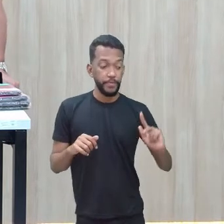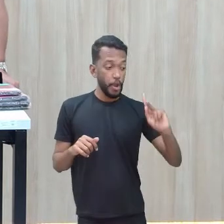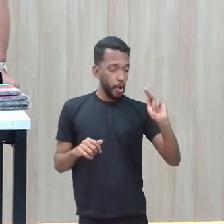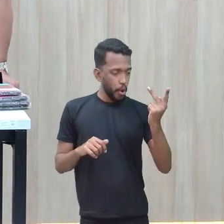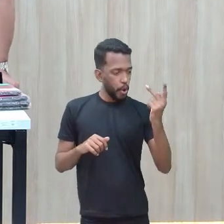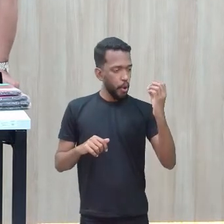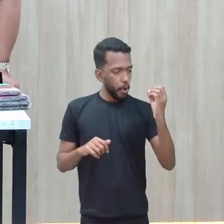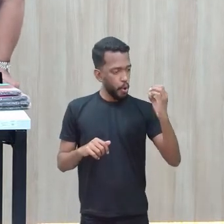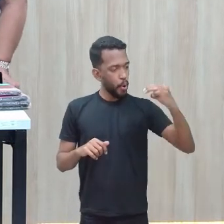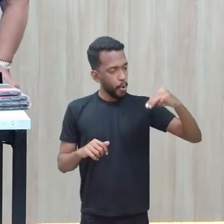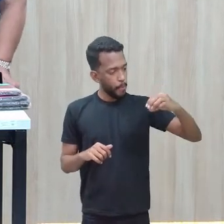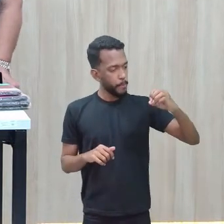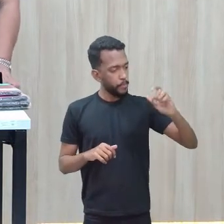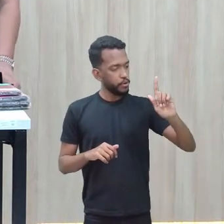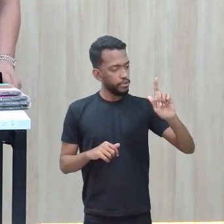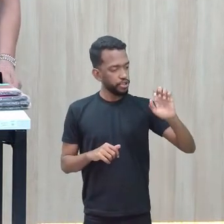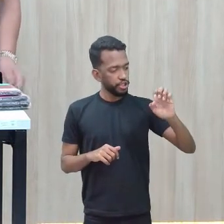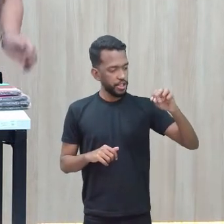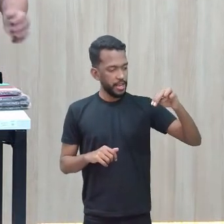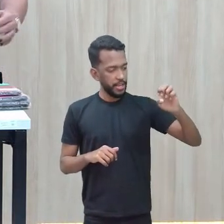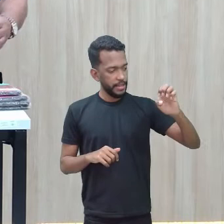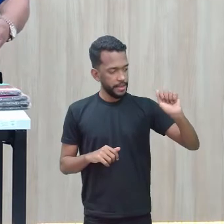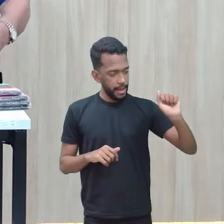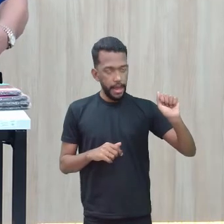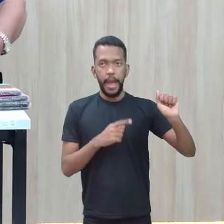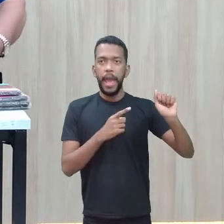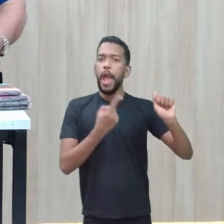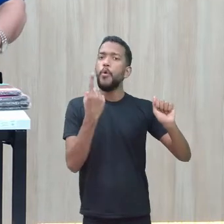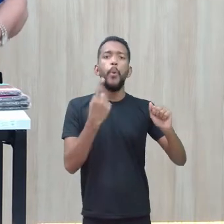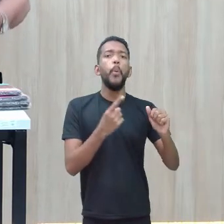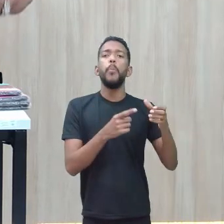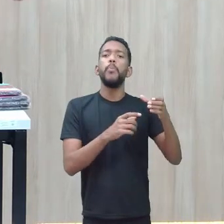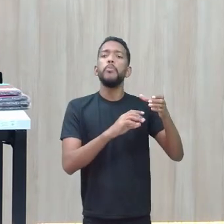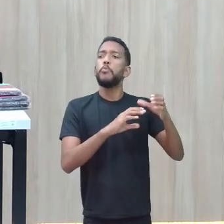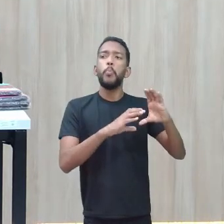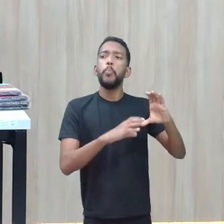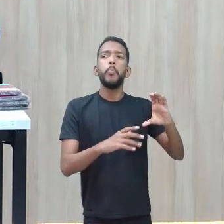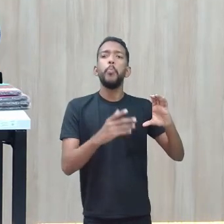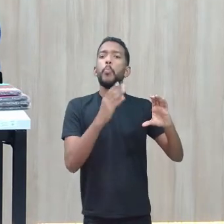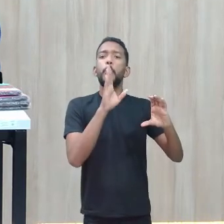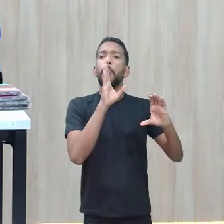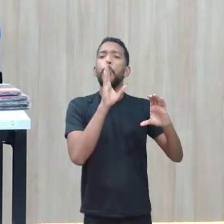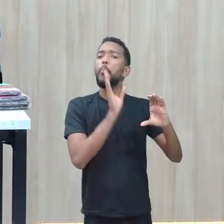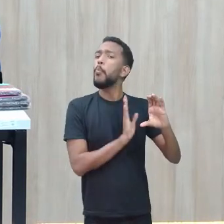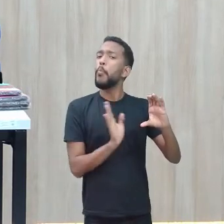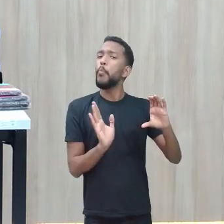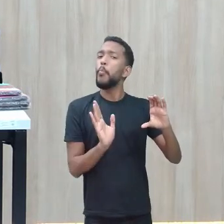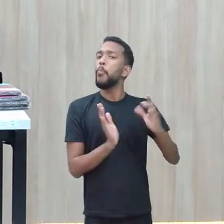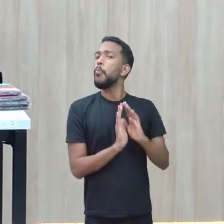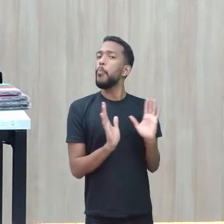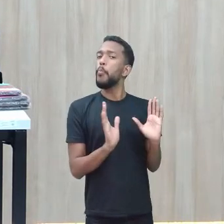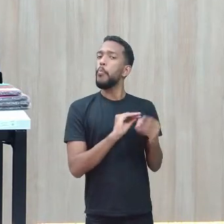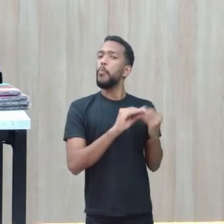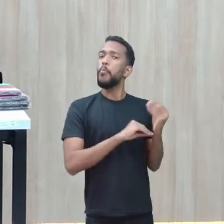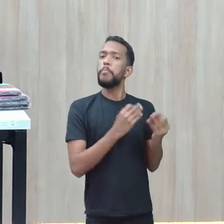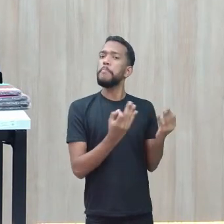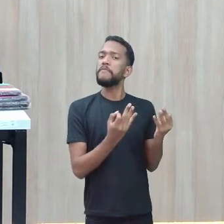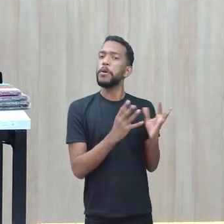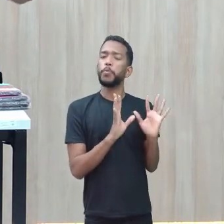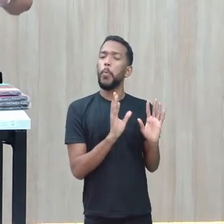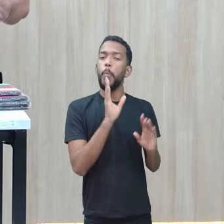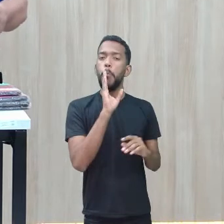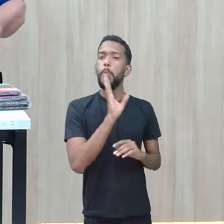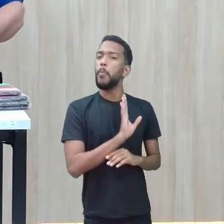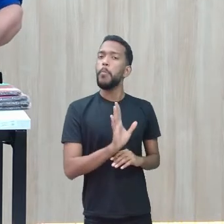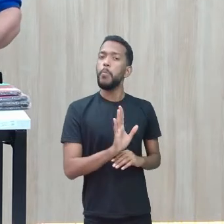homogênea é uma solução que apresenta uma única fase. Aqui, a água é uma mistura homogênea, uma única